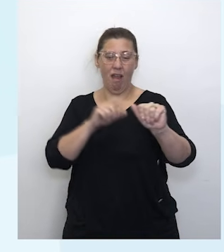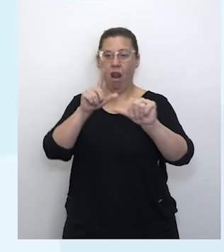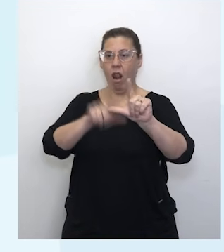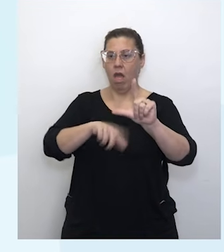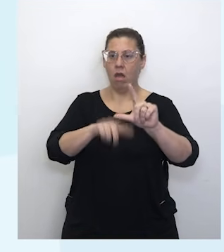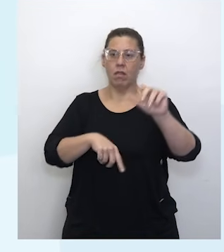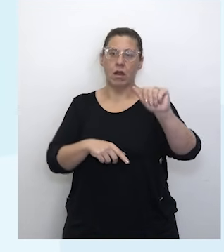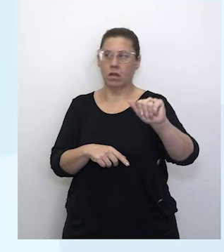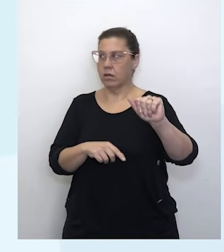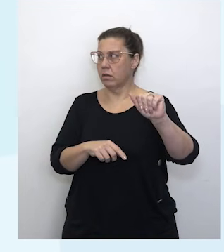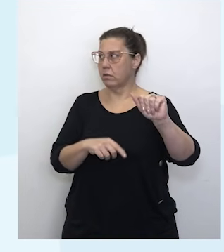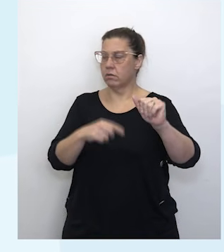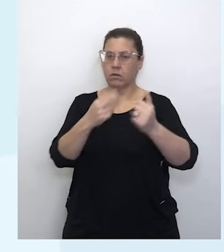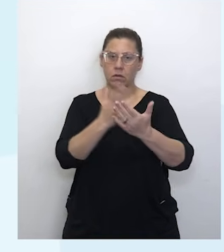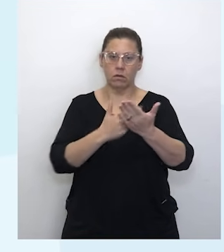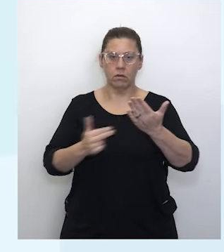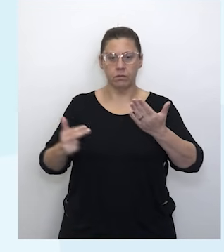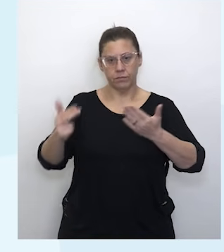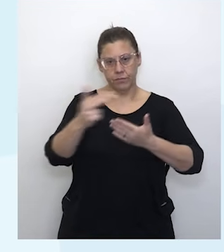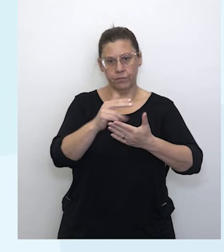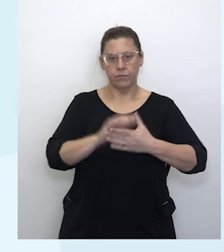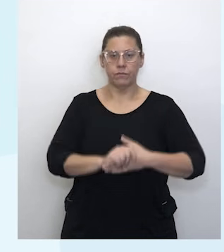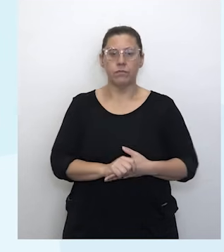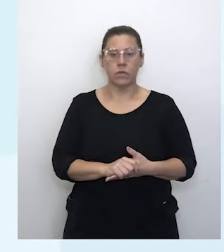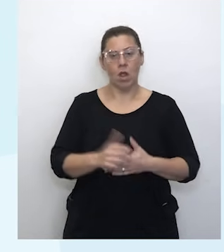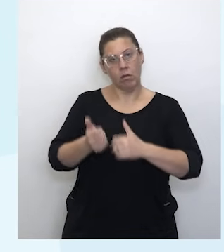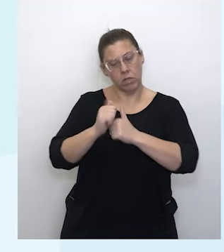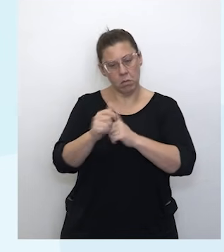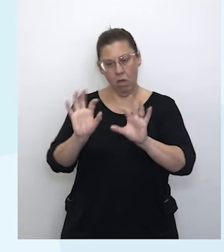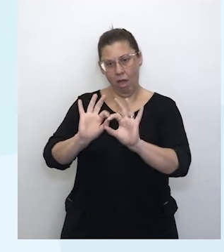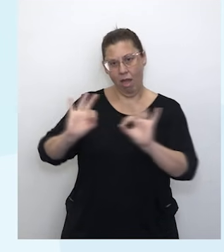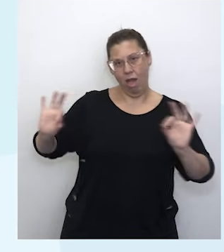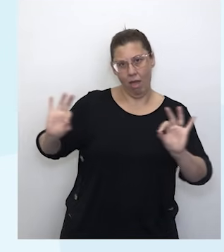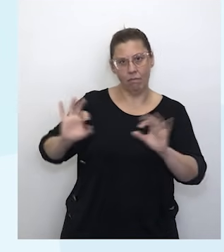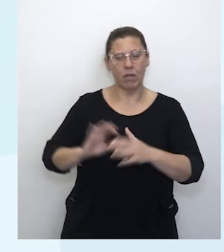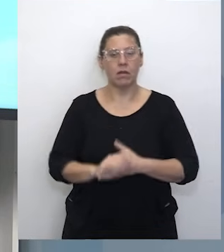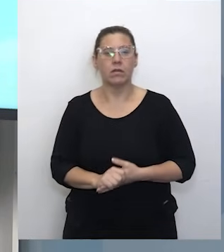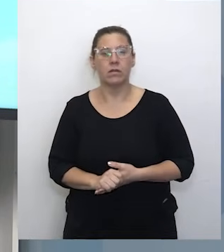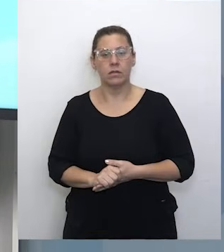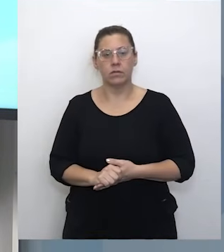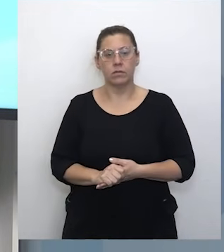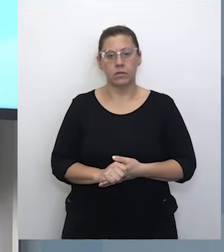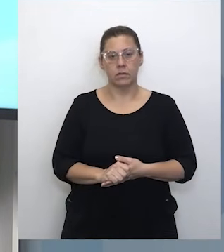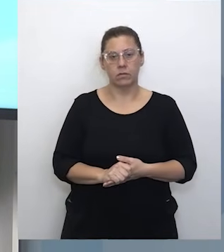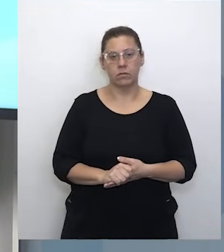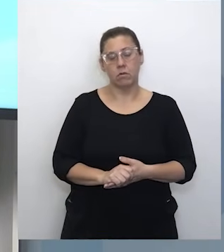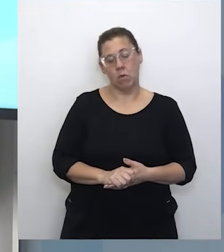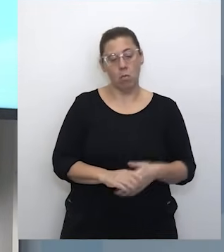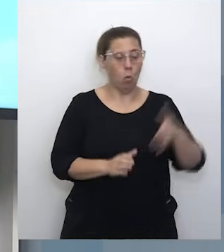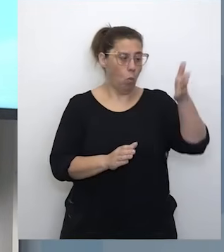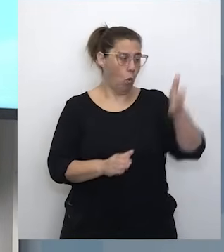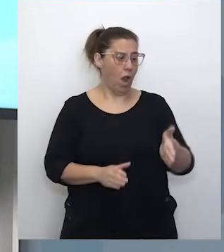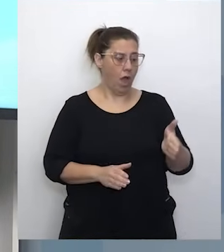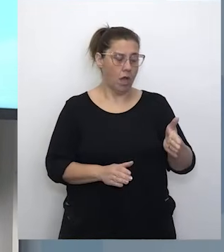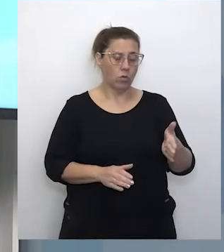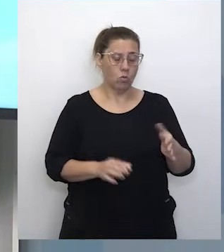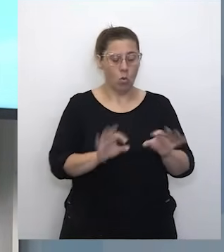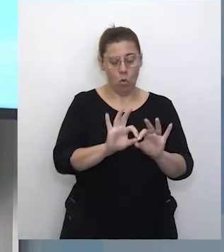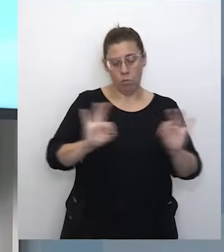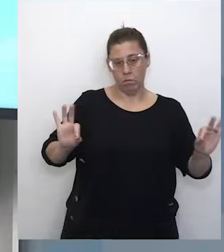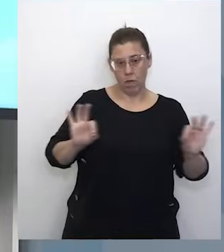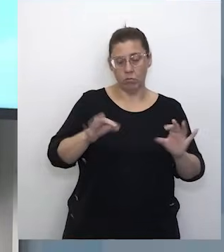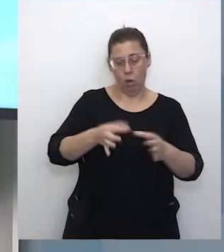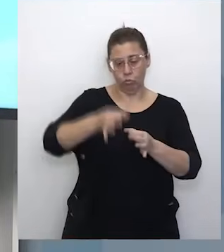gente vai desenhar coisas de uma dimensão. Isso. Um segmento de reta, como o Pro falou, pode ser um lado, ou o comprimento, ou